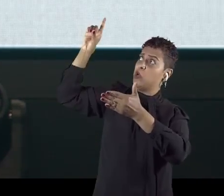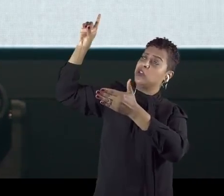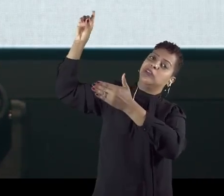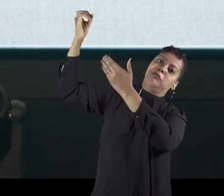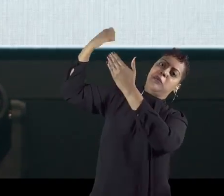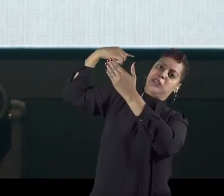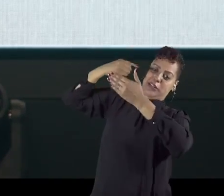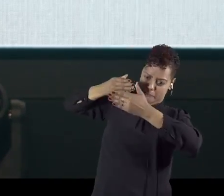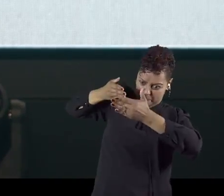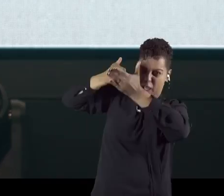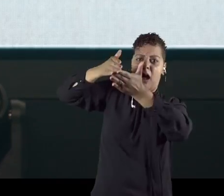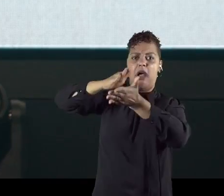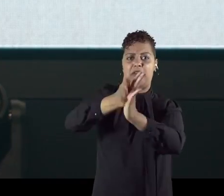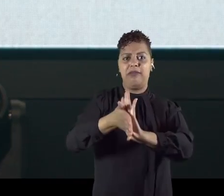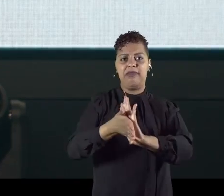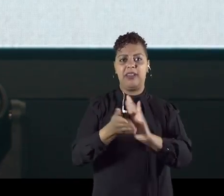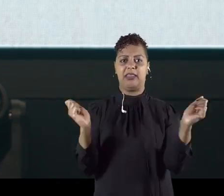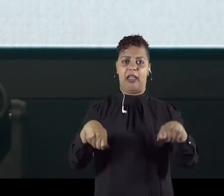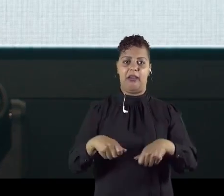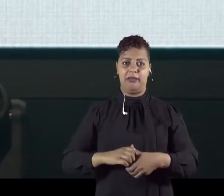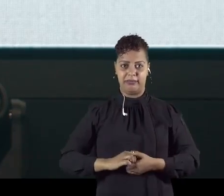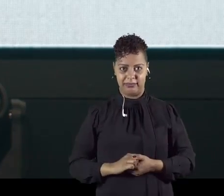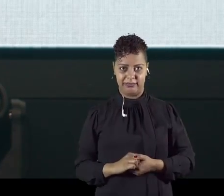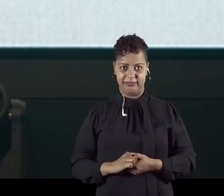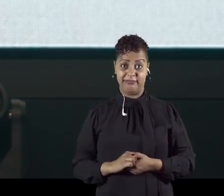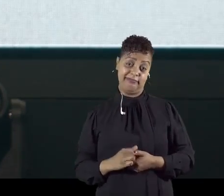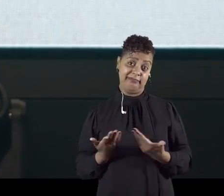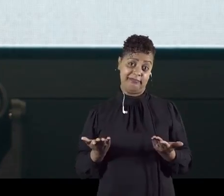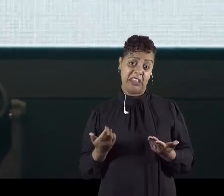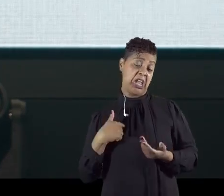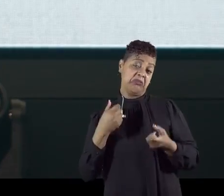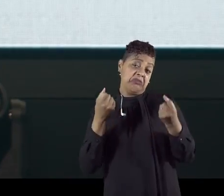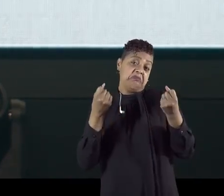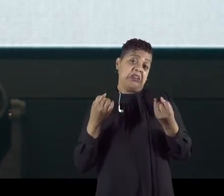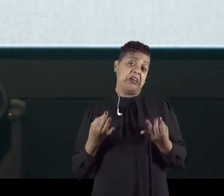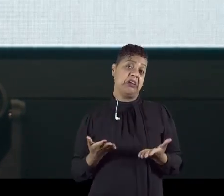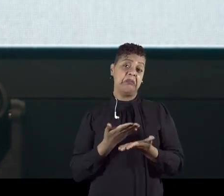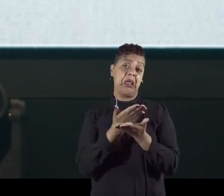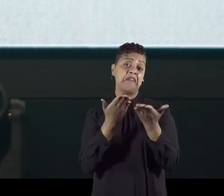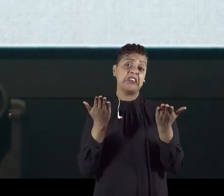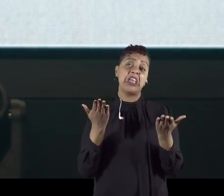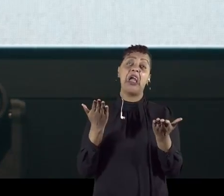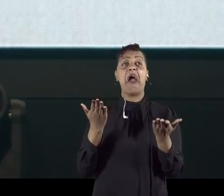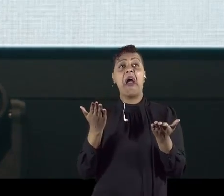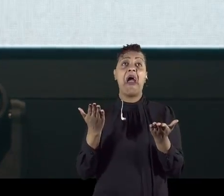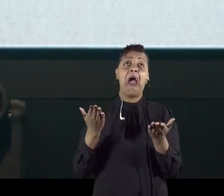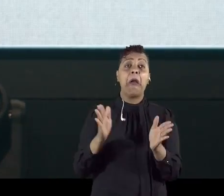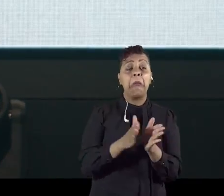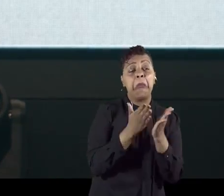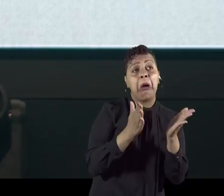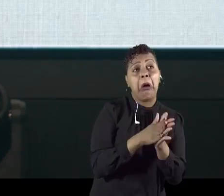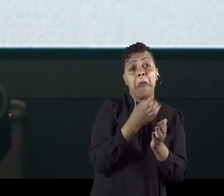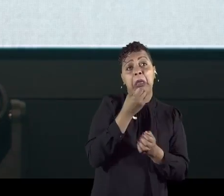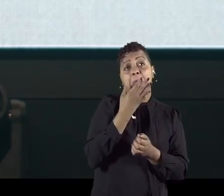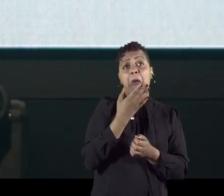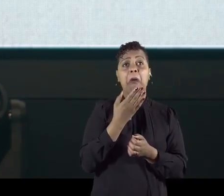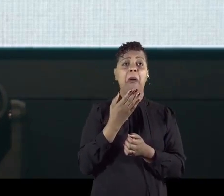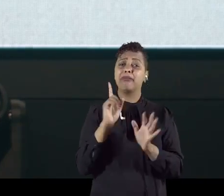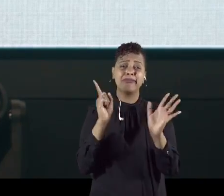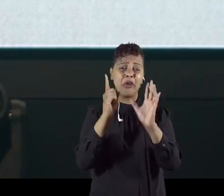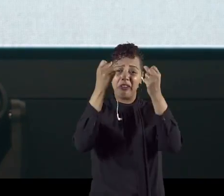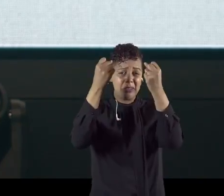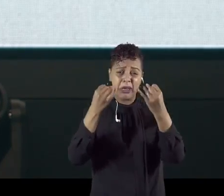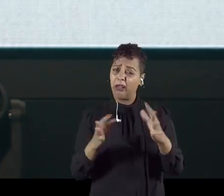Deus eu não estou aqui dizendo enaltecendo pobreza enaltecendo